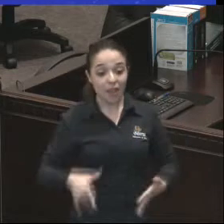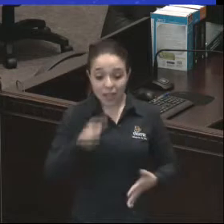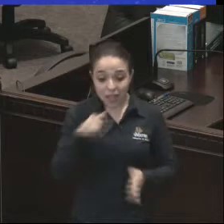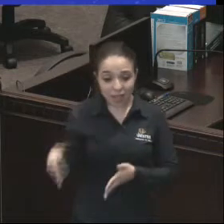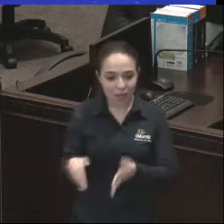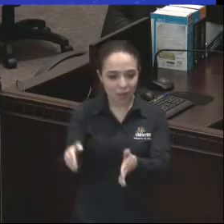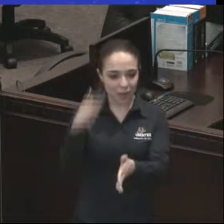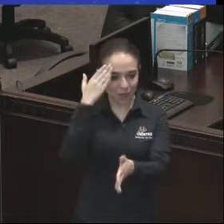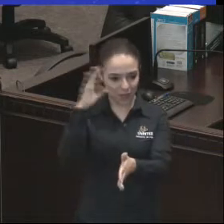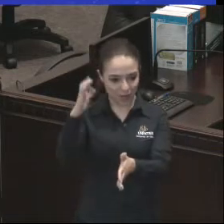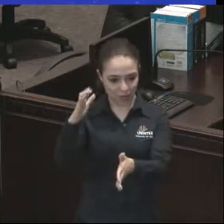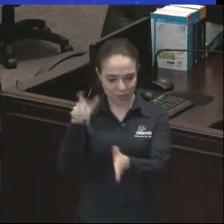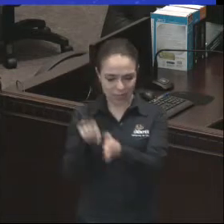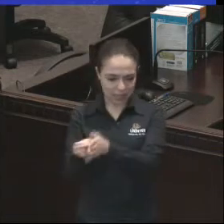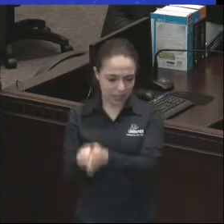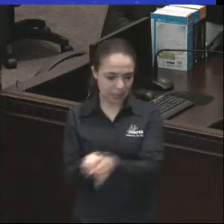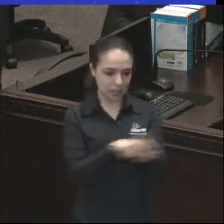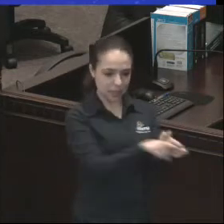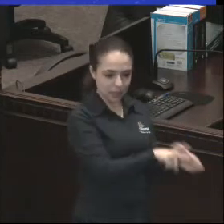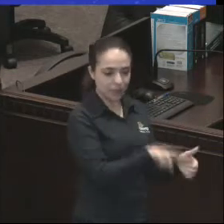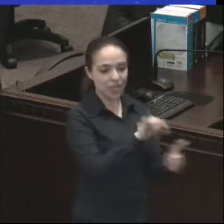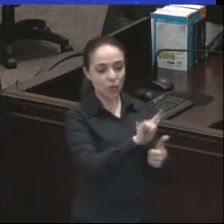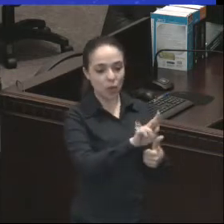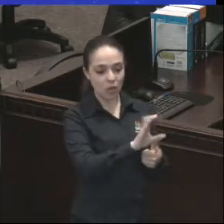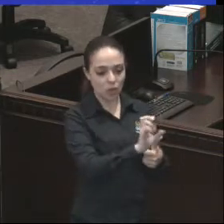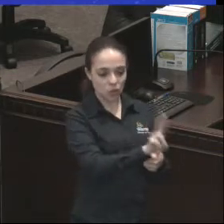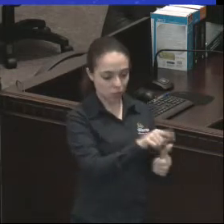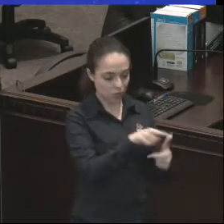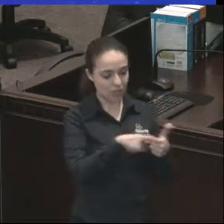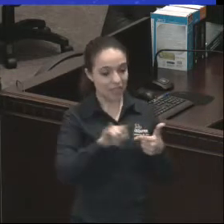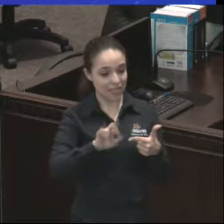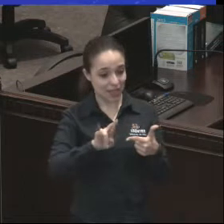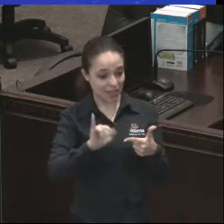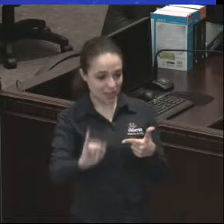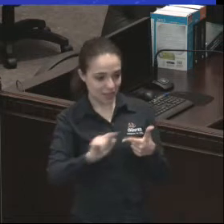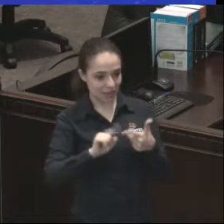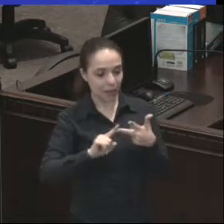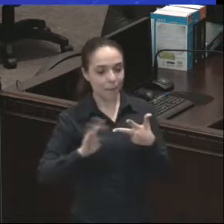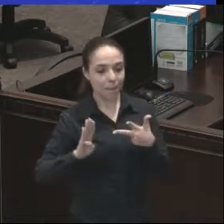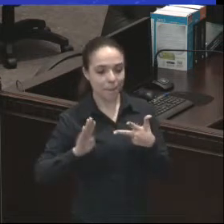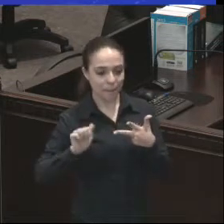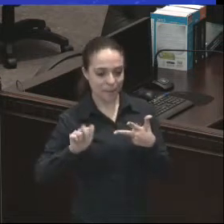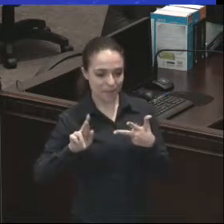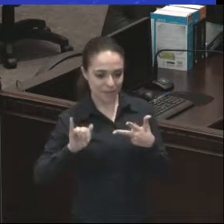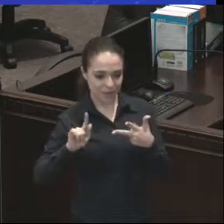de Curitiba. Então, Iguaçu, Iraí, Atuba, o Rio Belém e o Barigui. E eles